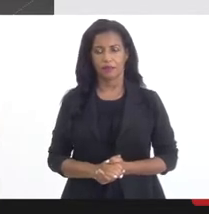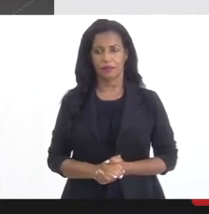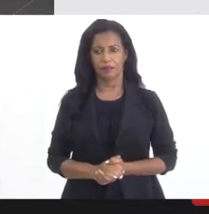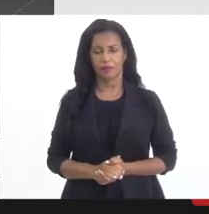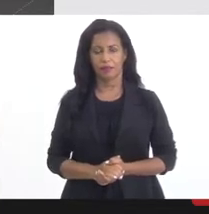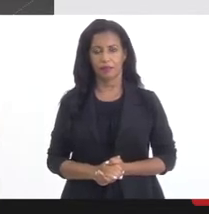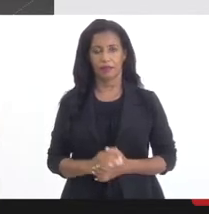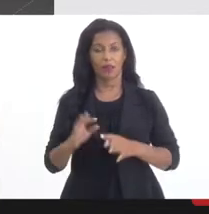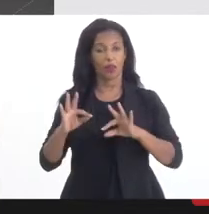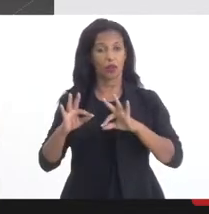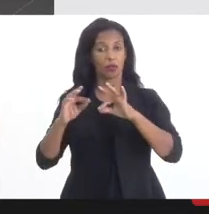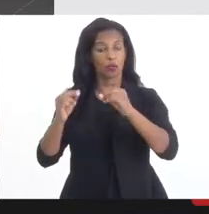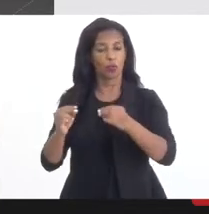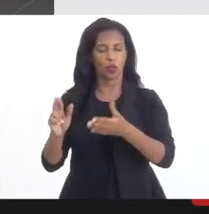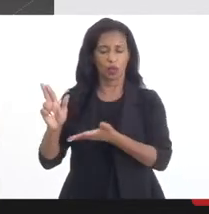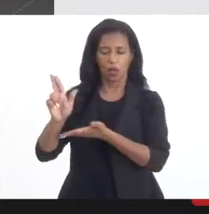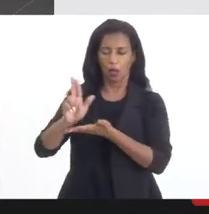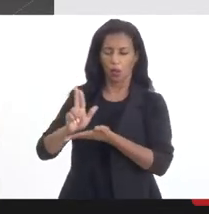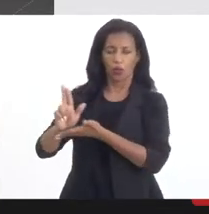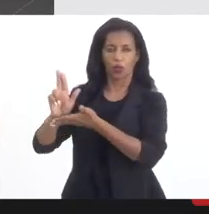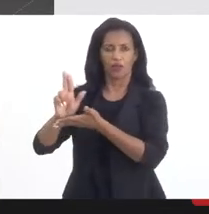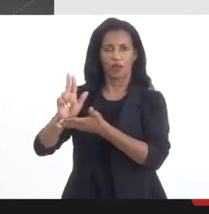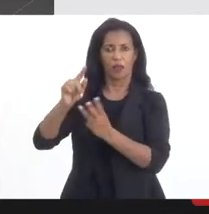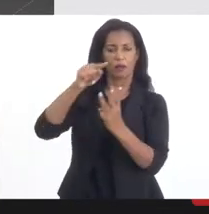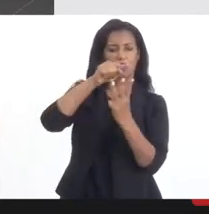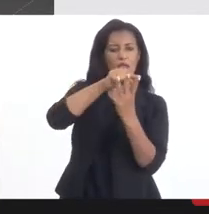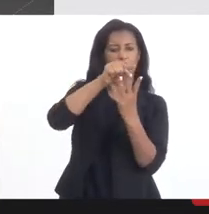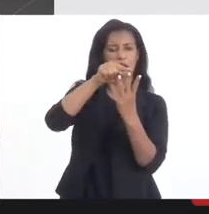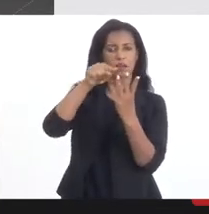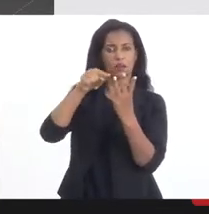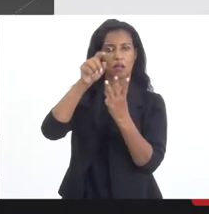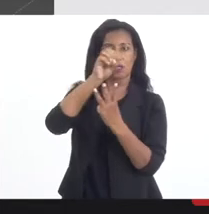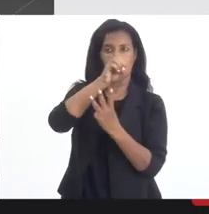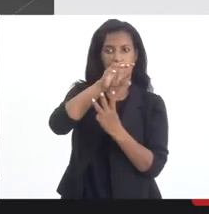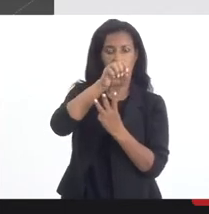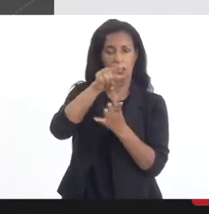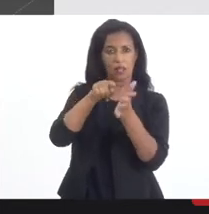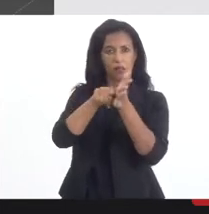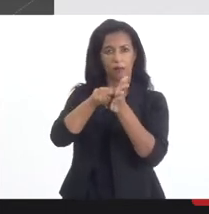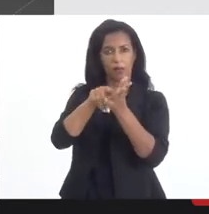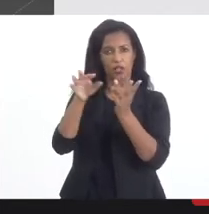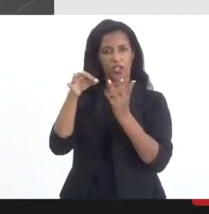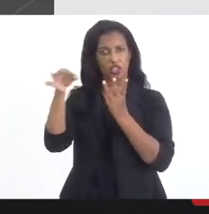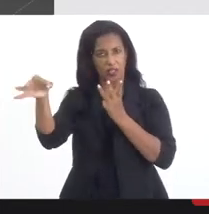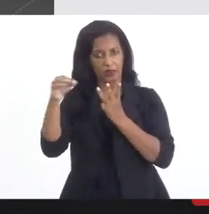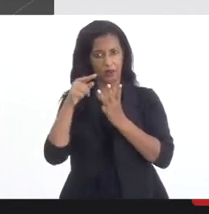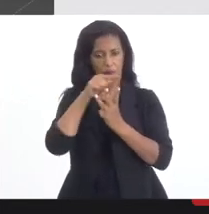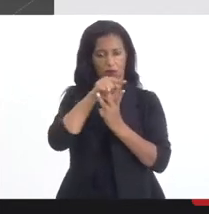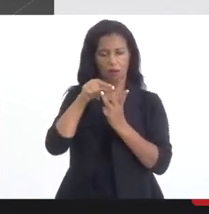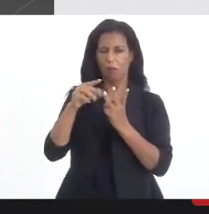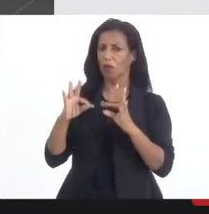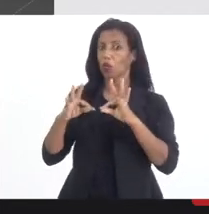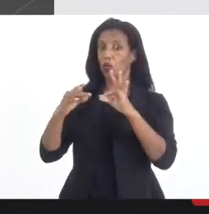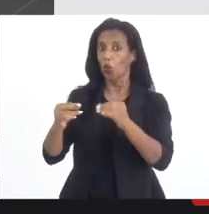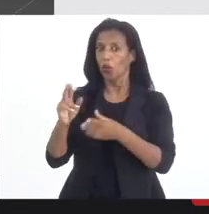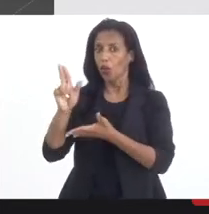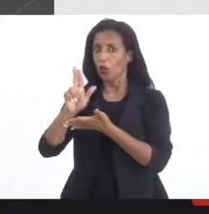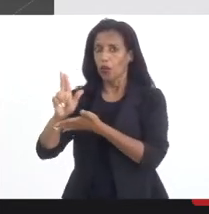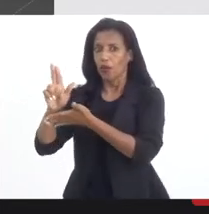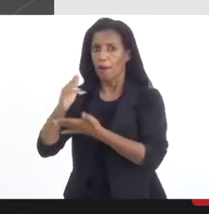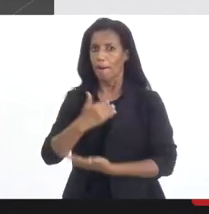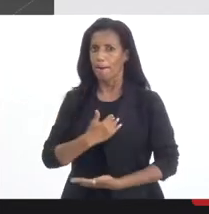Toda e qualquer universidade está centrada nesses três pilares: ensino, pesquisa e extensão. Toda e qualquer universidade